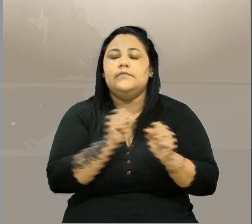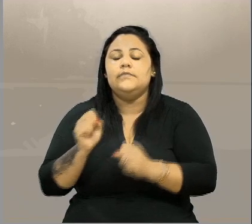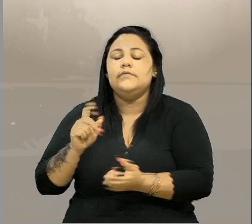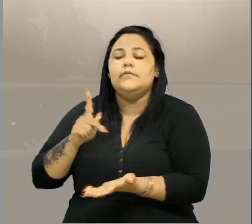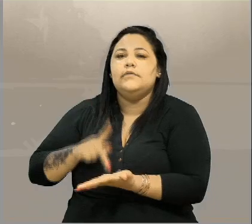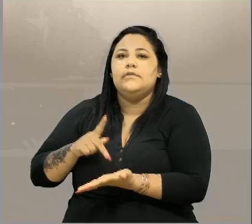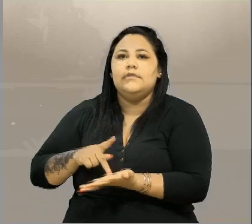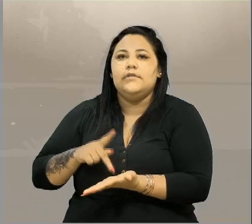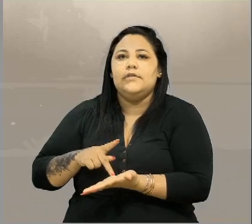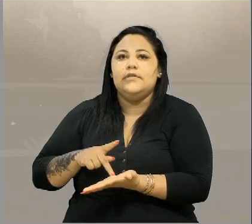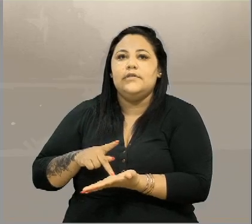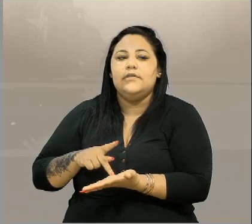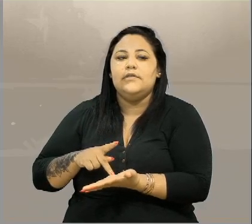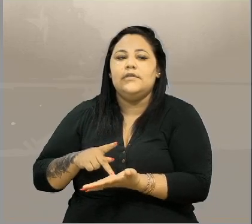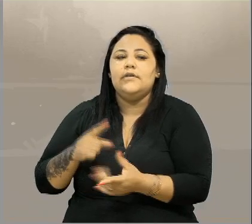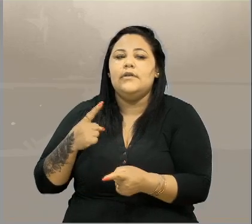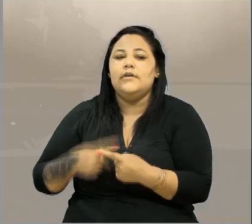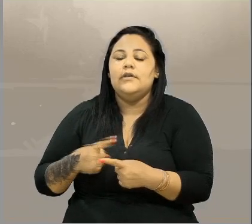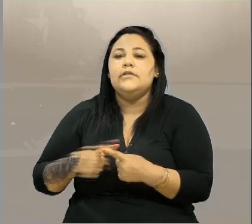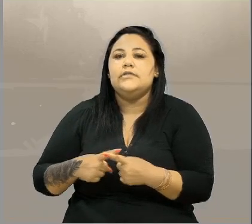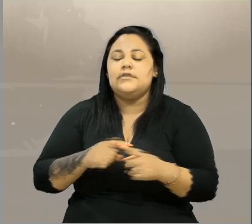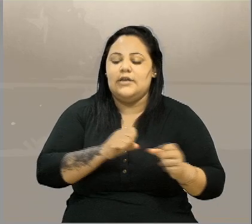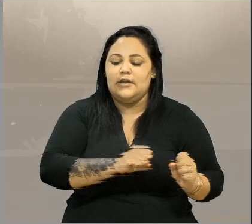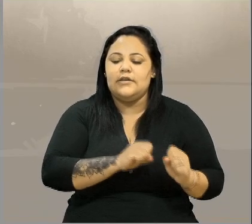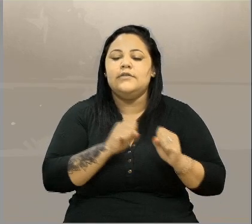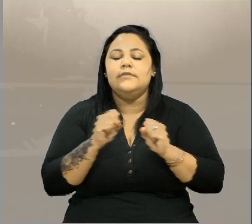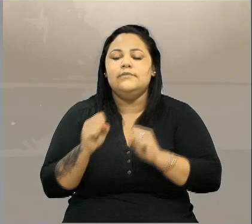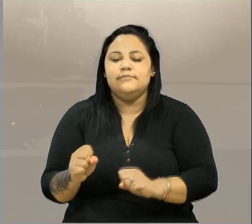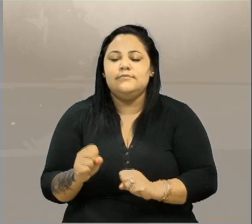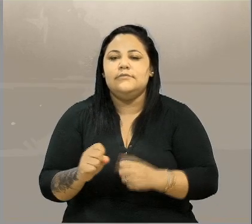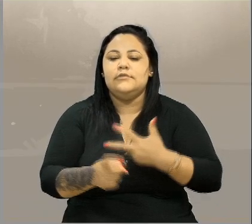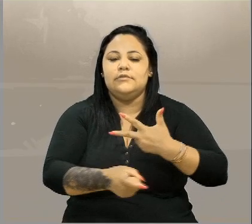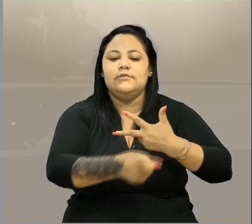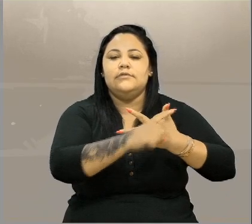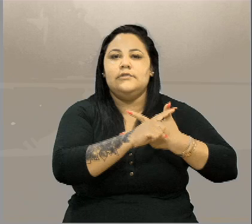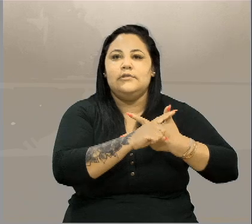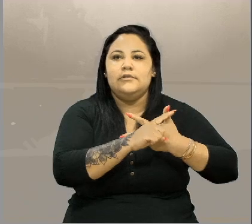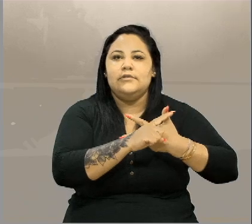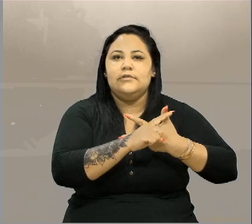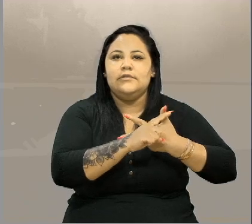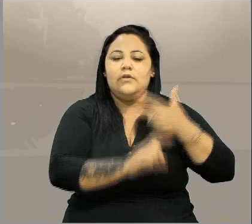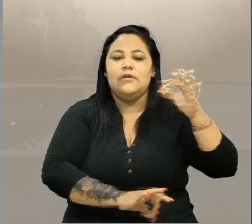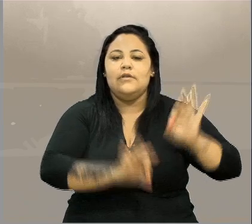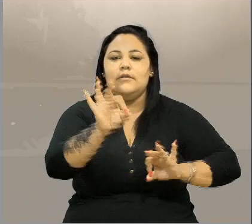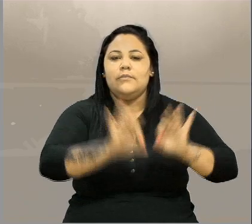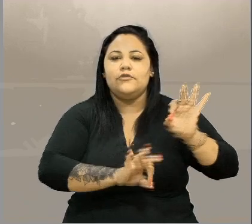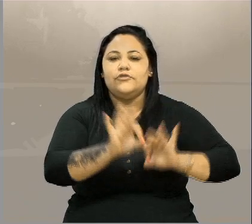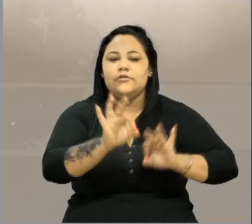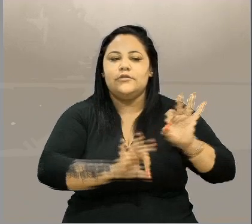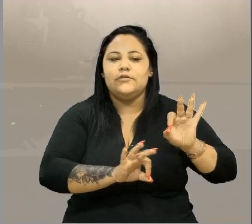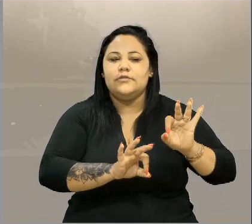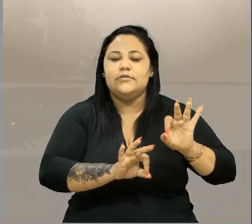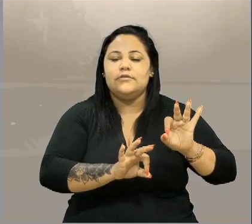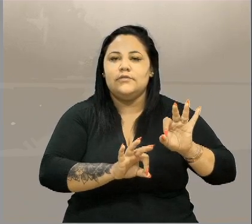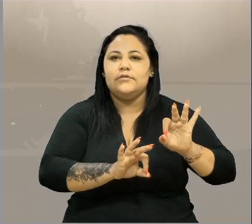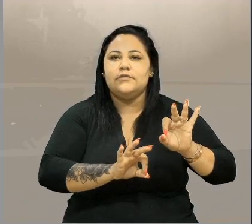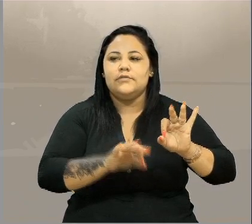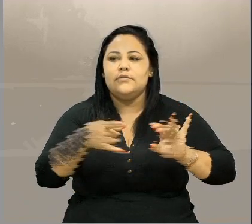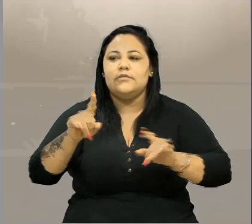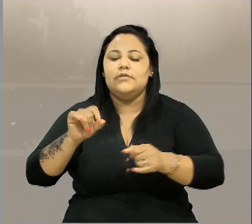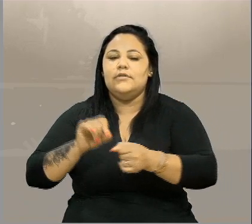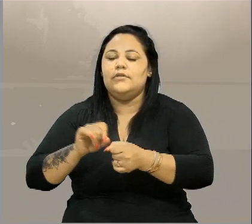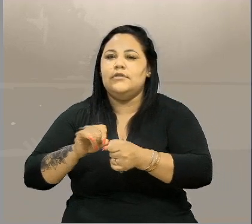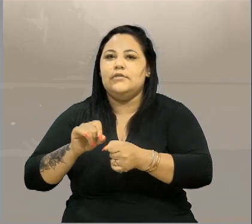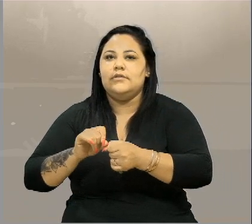efetivas, graças, né, ao Poder Executivo, que enviou a esta Casa Legislativa um projeto para que se pudessem fazer